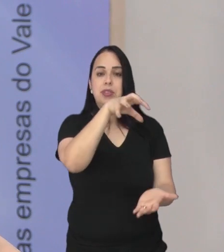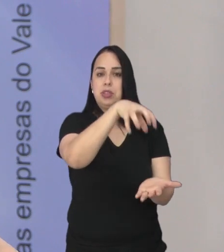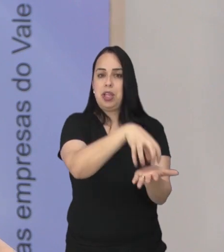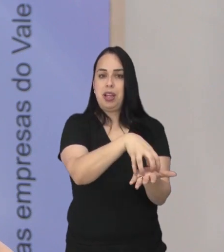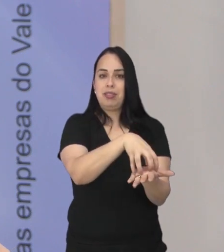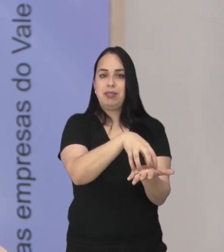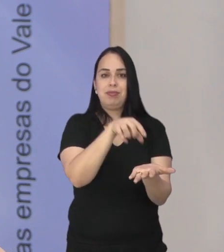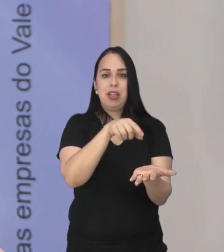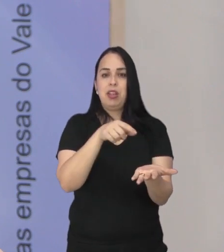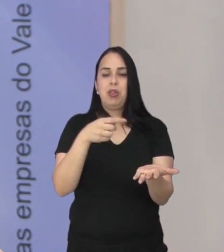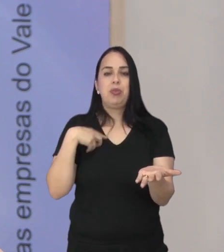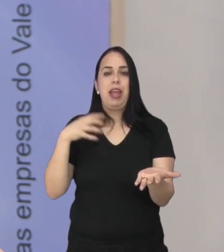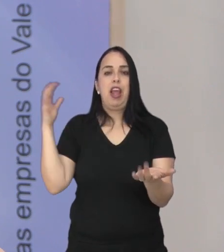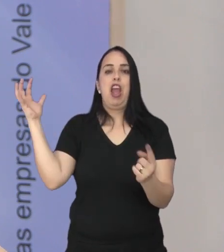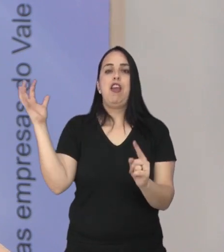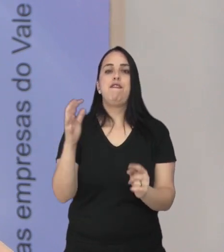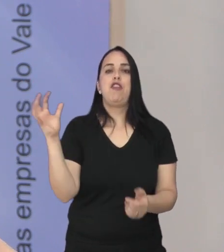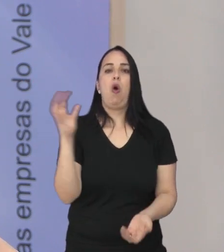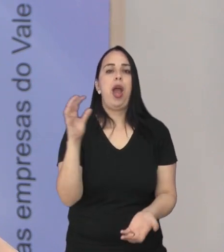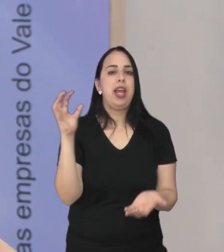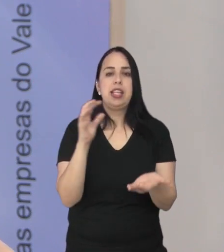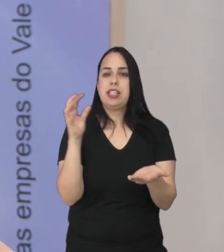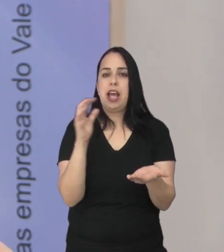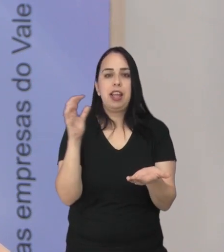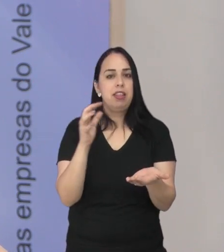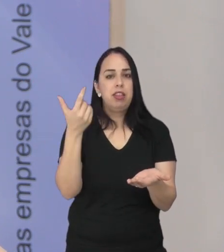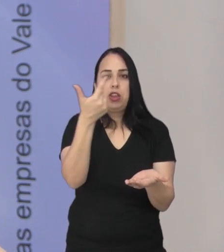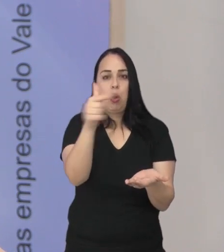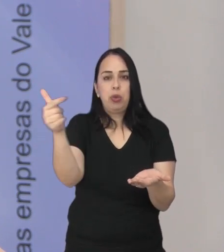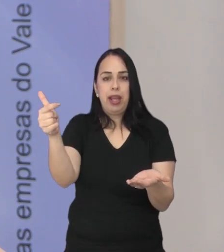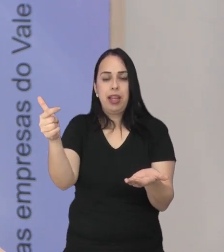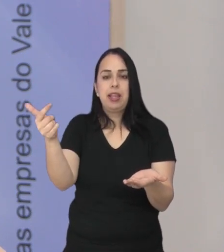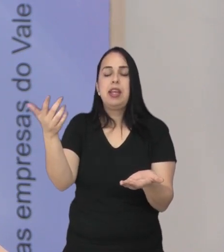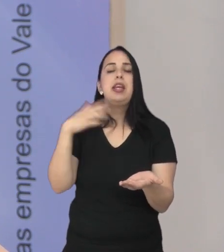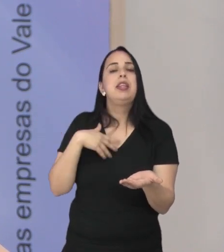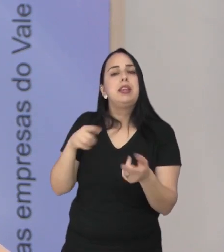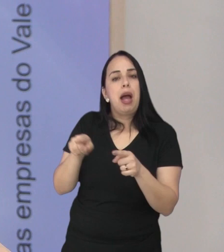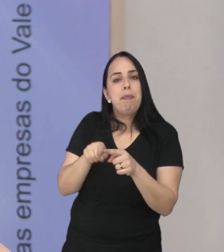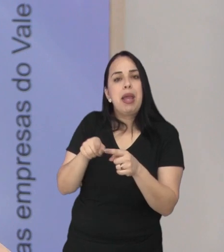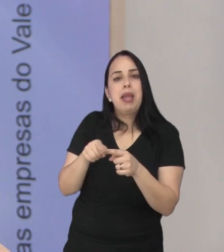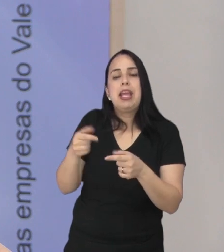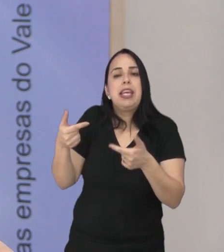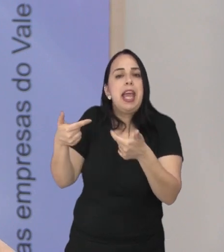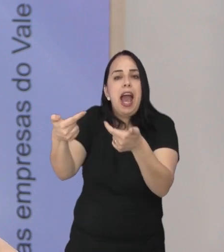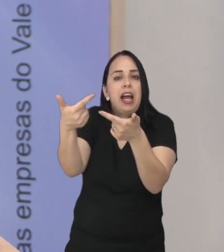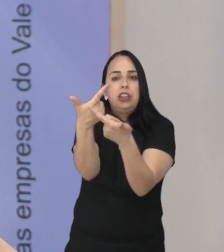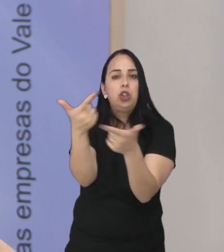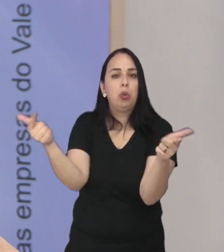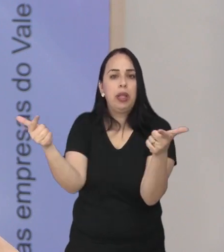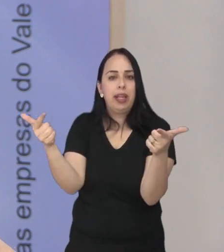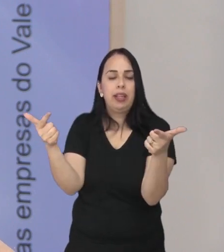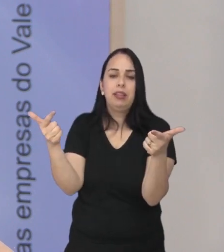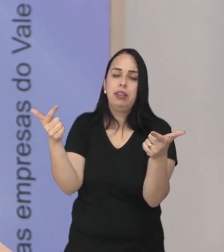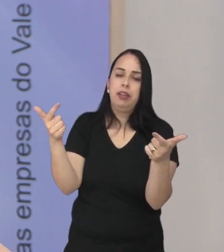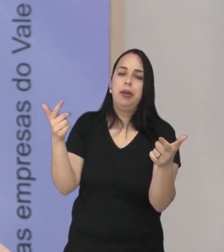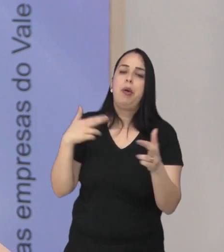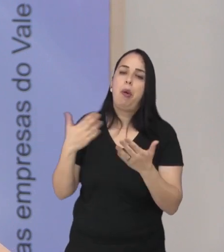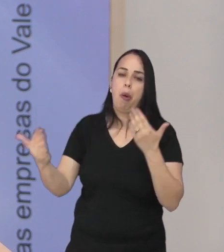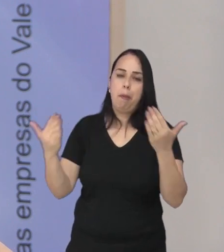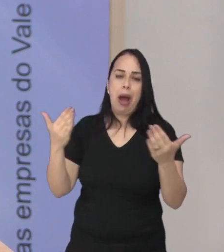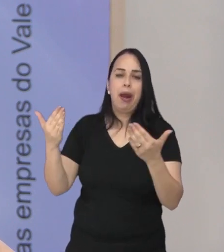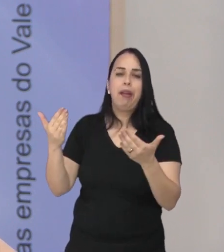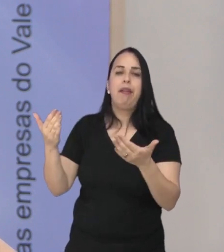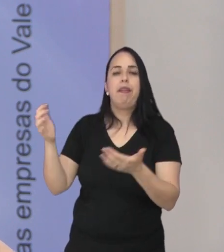uma região livre de conflitos internacionais, nós não temos conflitos, nós não temos guerra entre os países, diferentemente de tudo